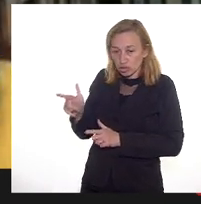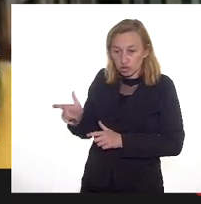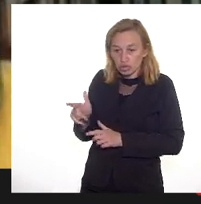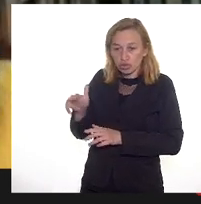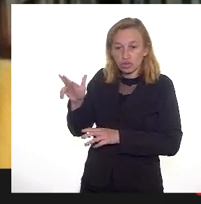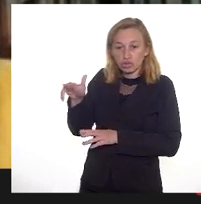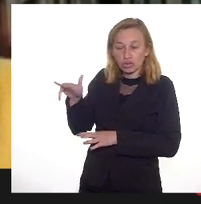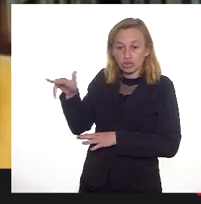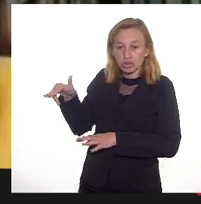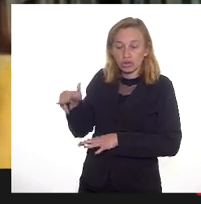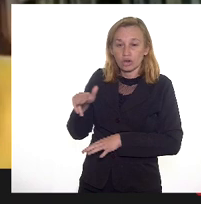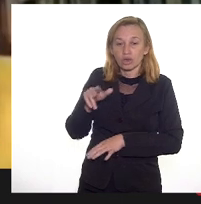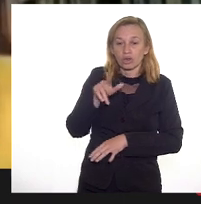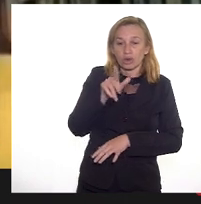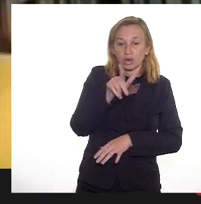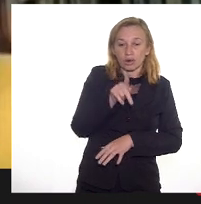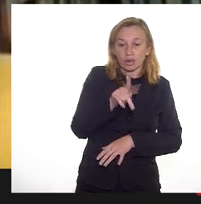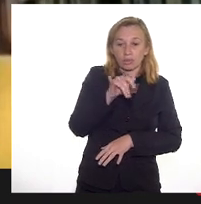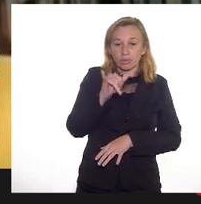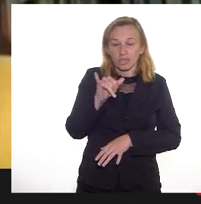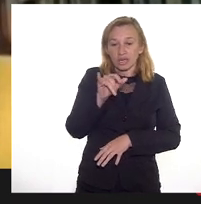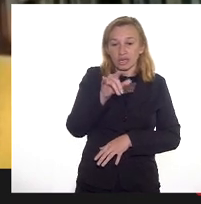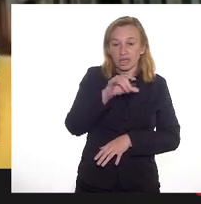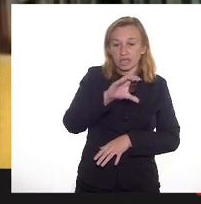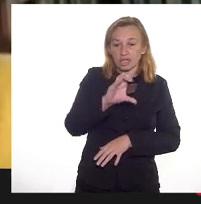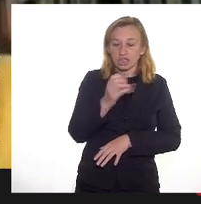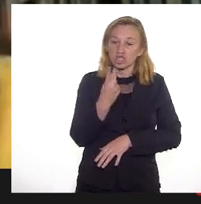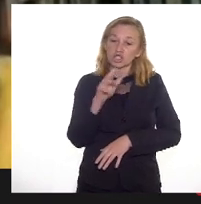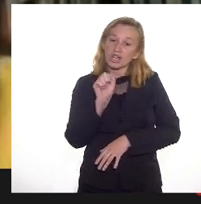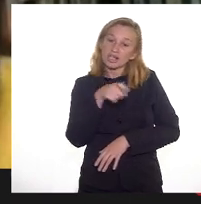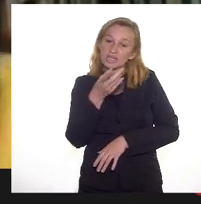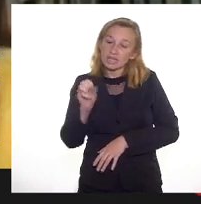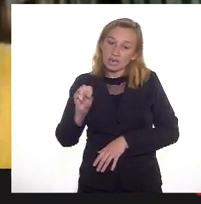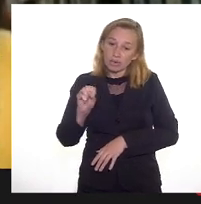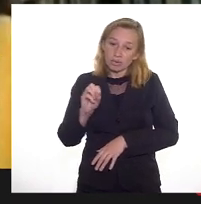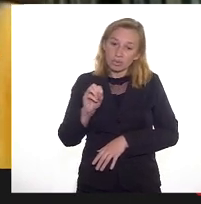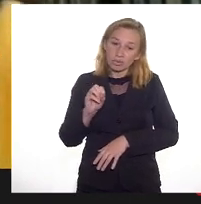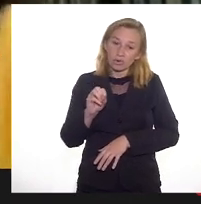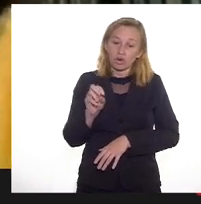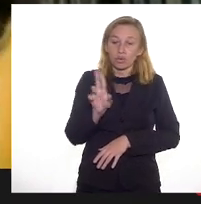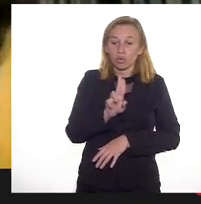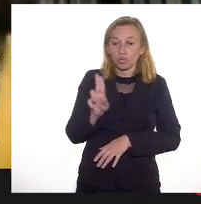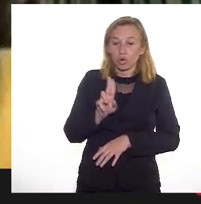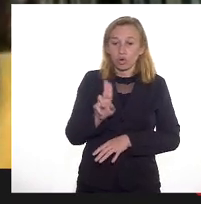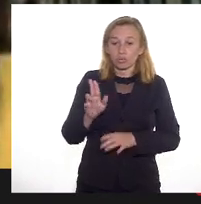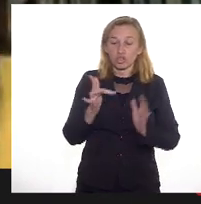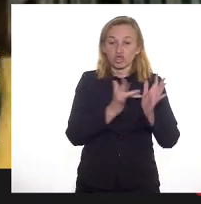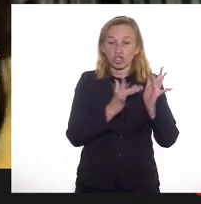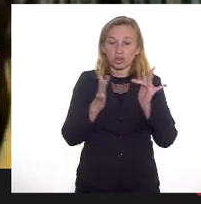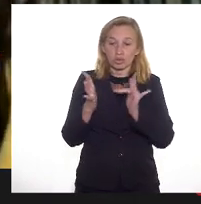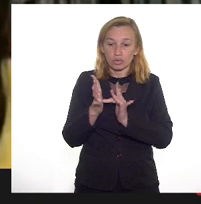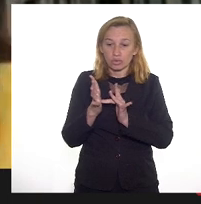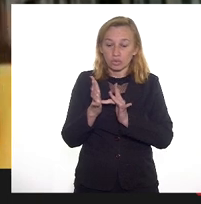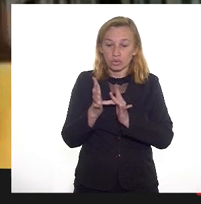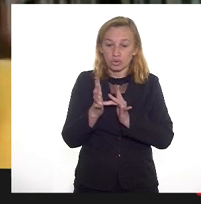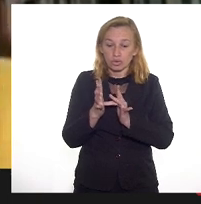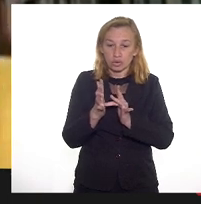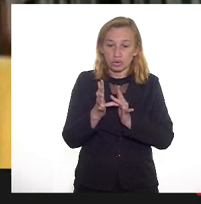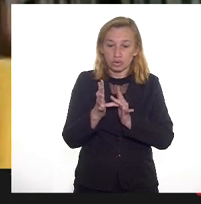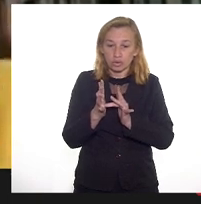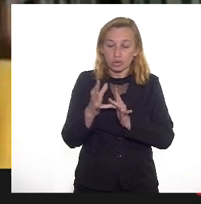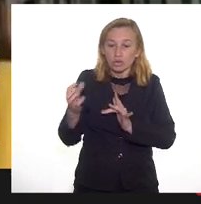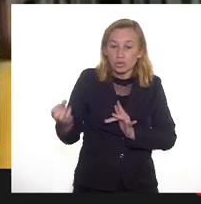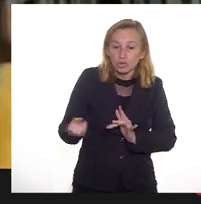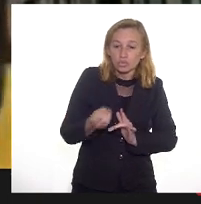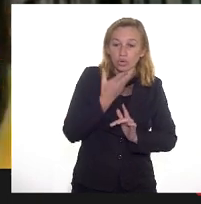escritas Jesus é o dono do lugar. Né? E isso mostra o quê? Um domínio, a marca de